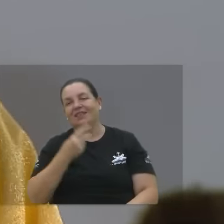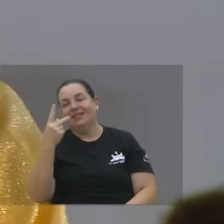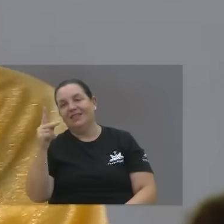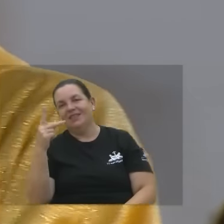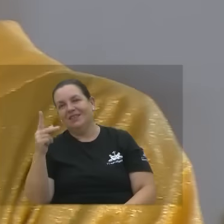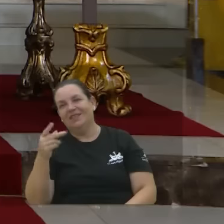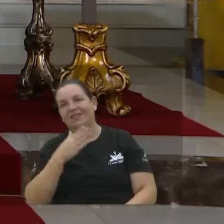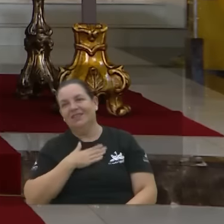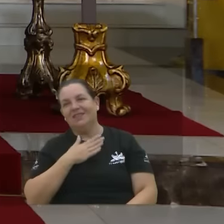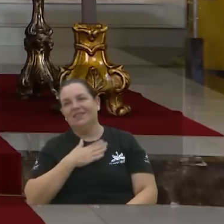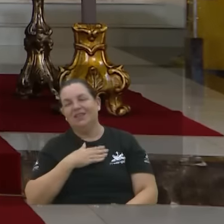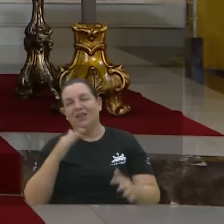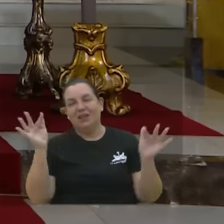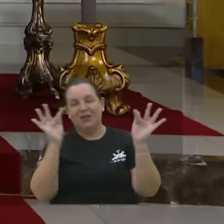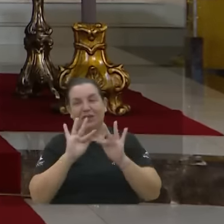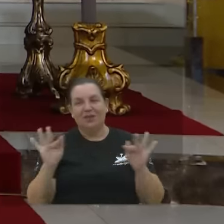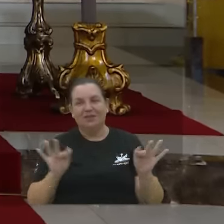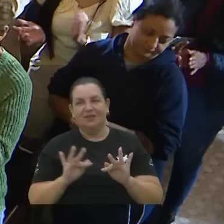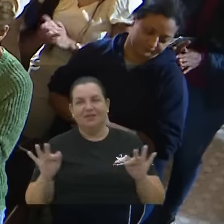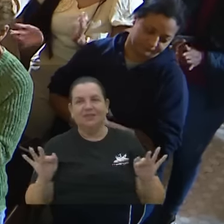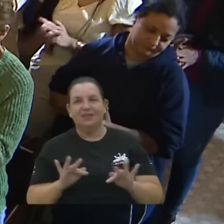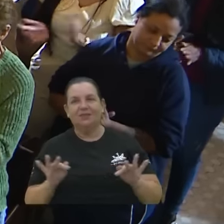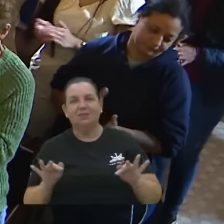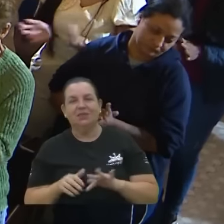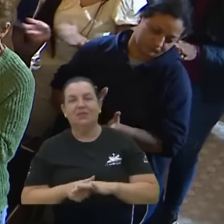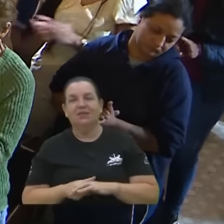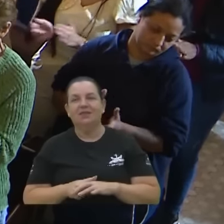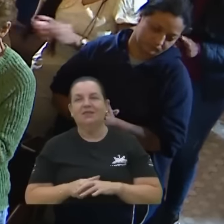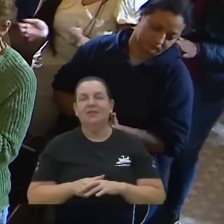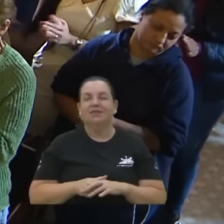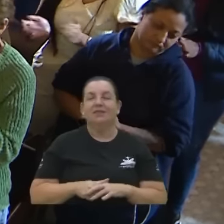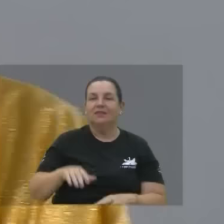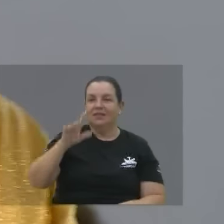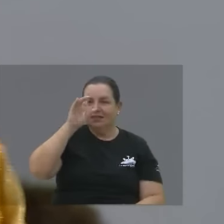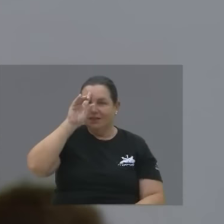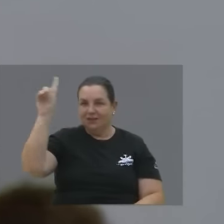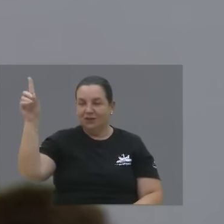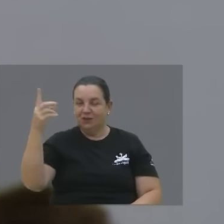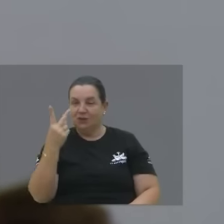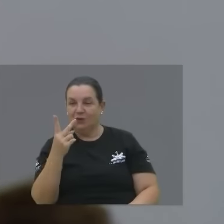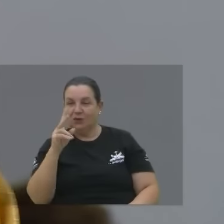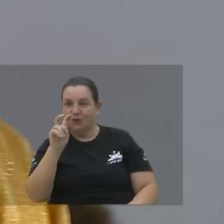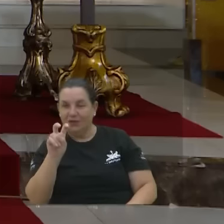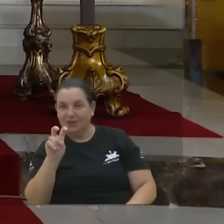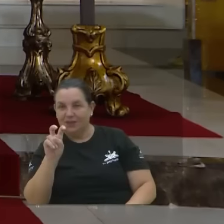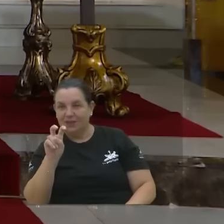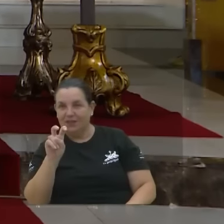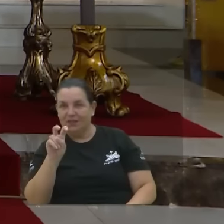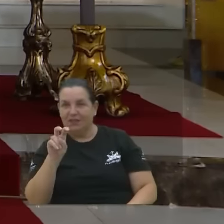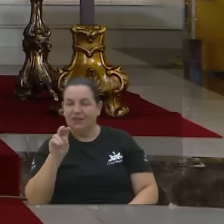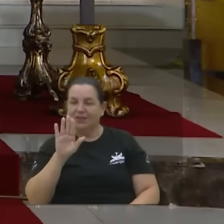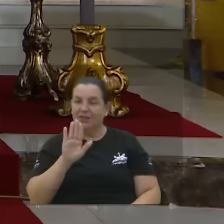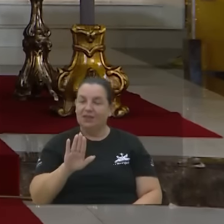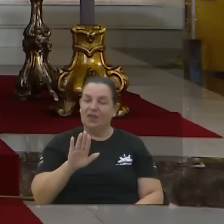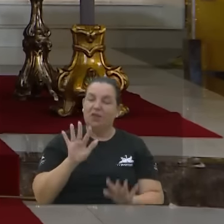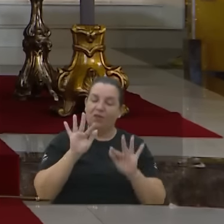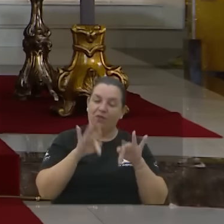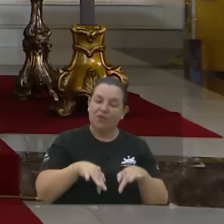Fico lisonjeado, lisonjeado. Foi no dia 25, quase final